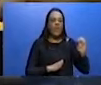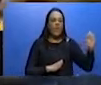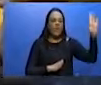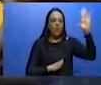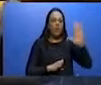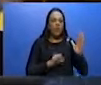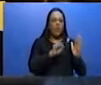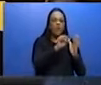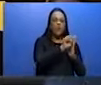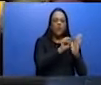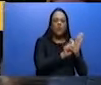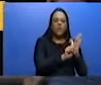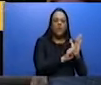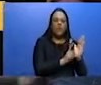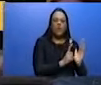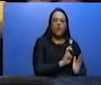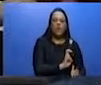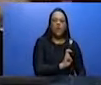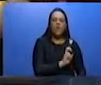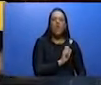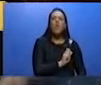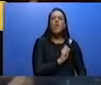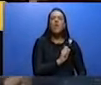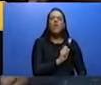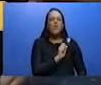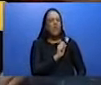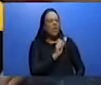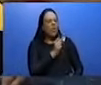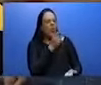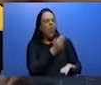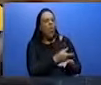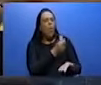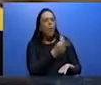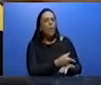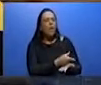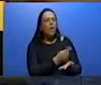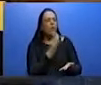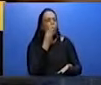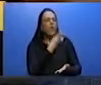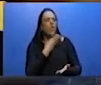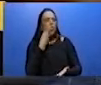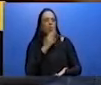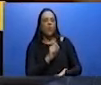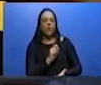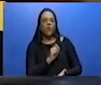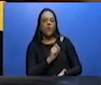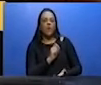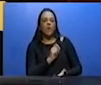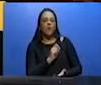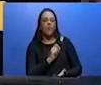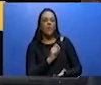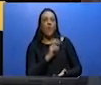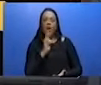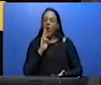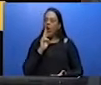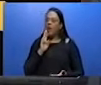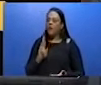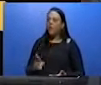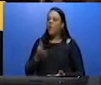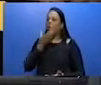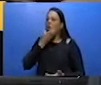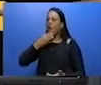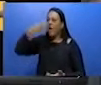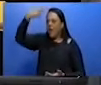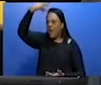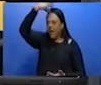XV, quem que compra? Quem que comprava o açúcar? Olha lá, ó, reis, nobres e